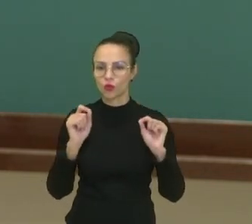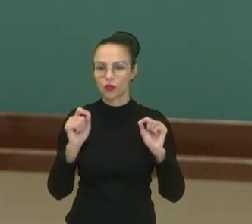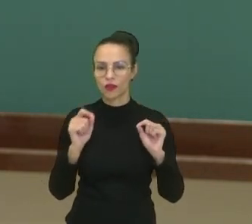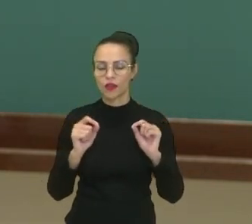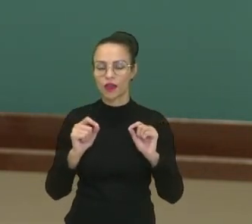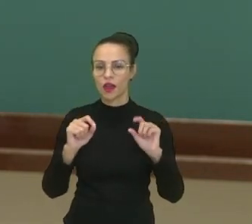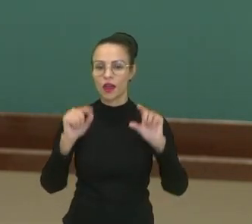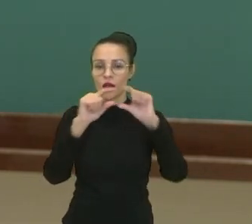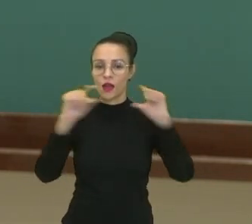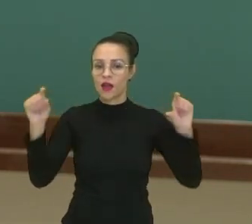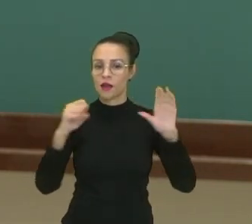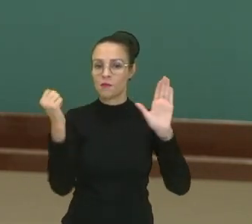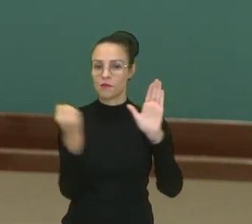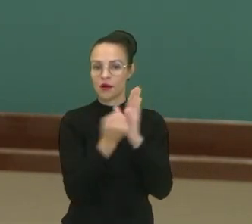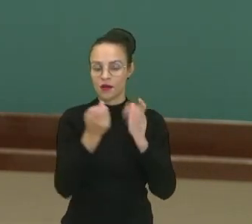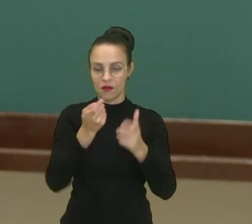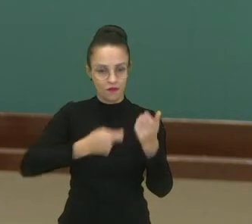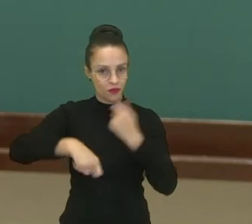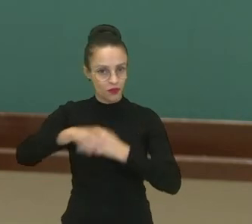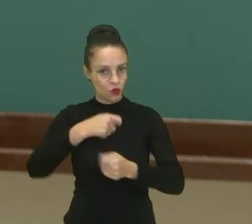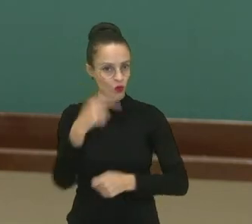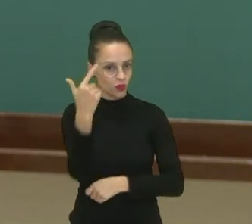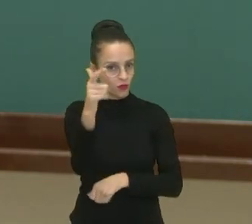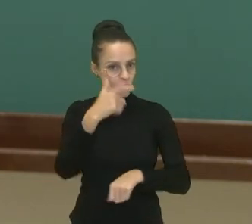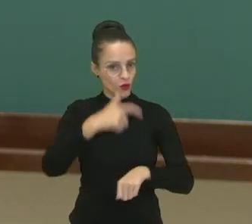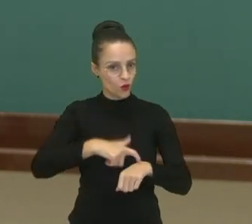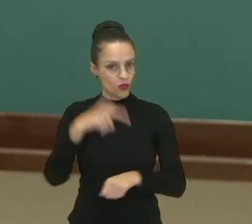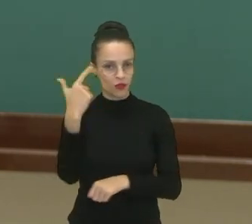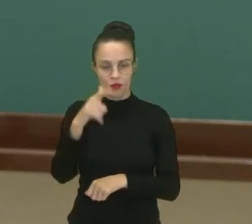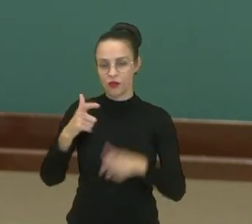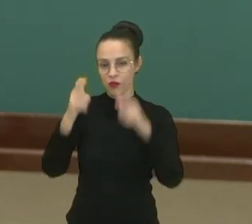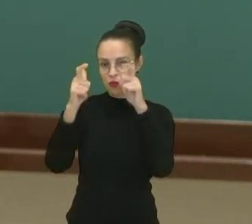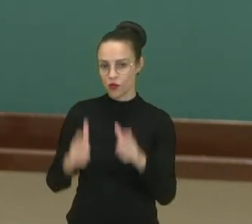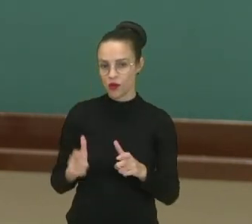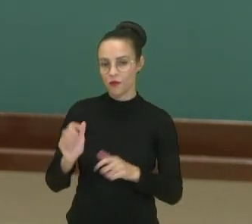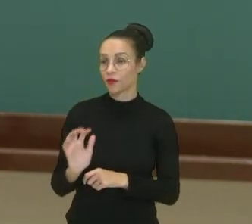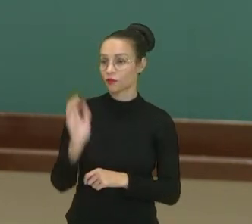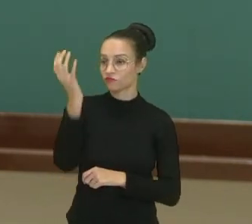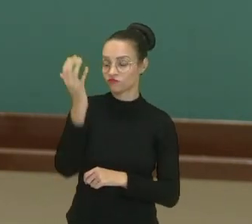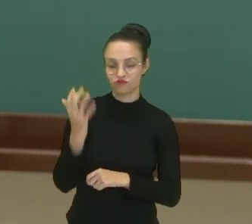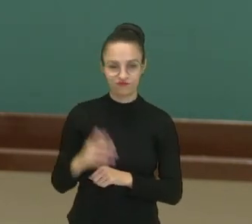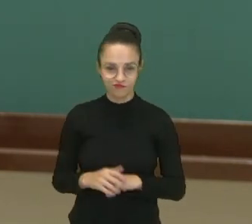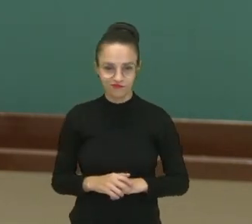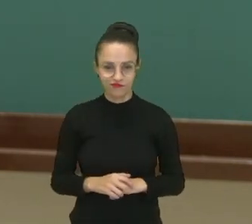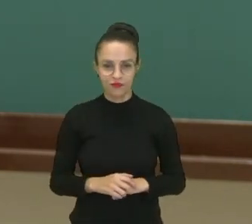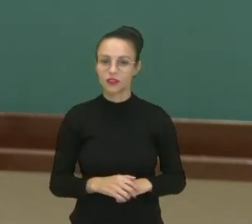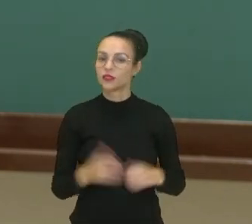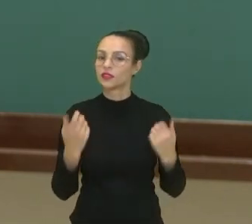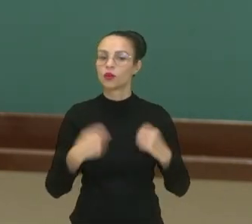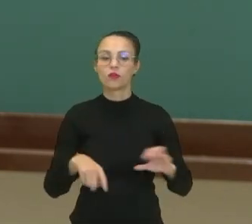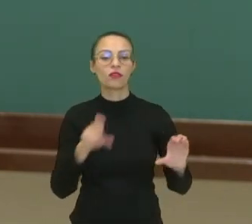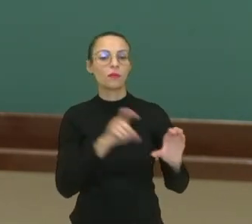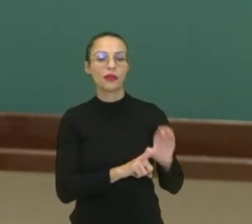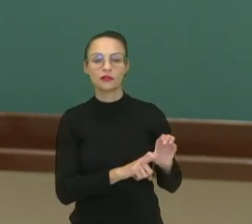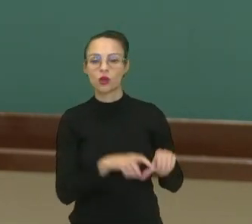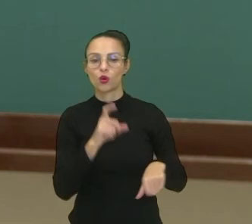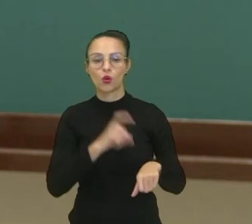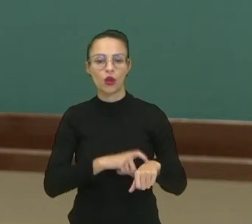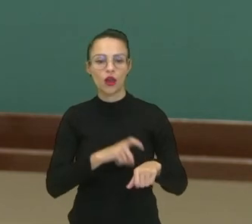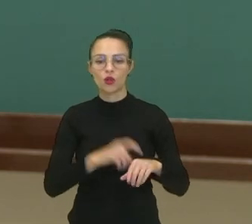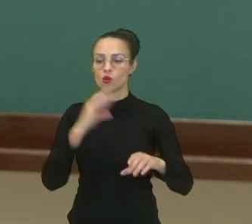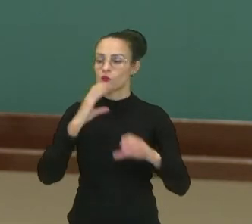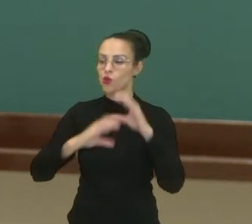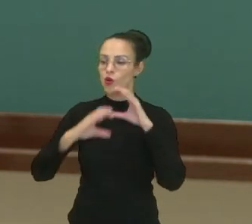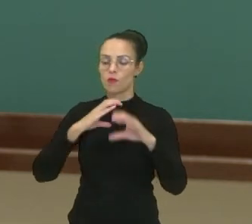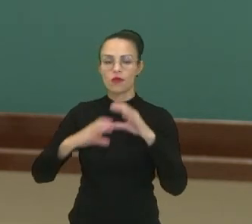slogan? Negócios não tem hora nem lugar para acontecer. Então, você não depende de horário, você se comunica